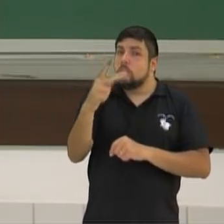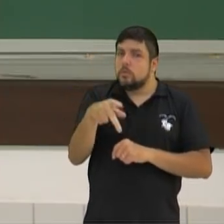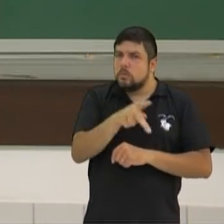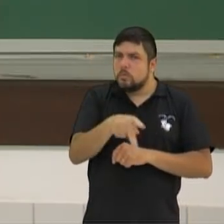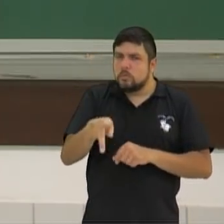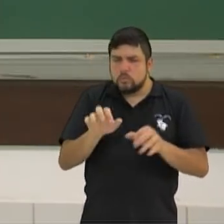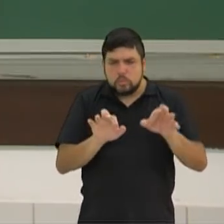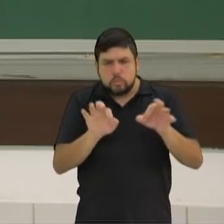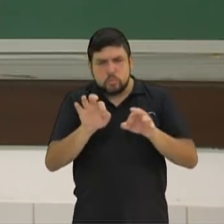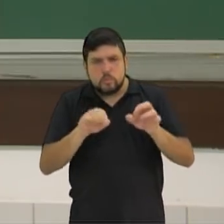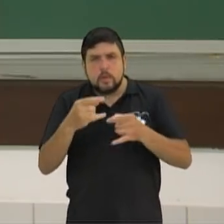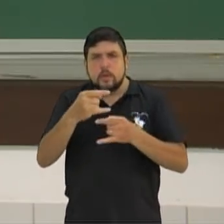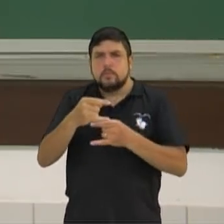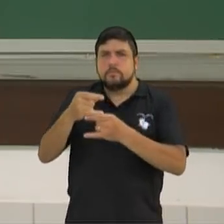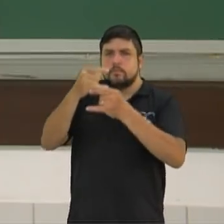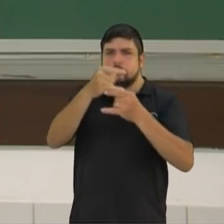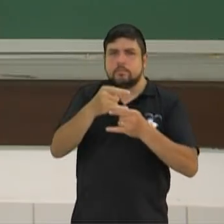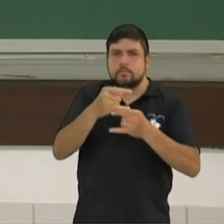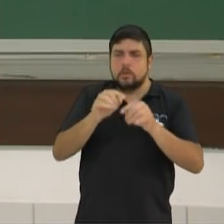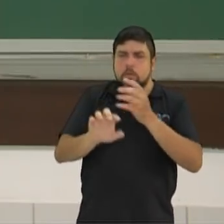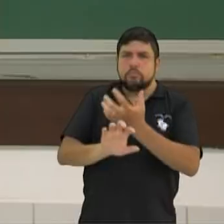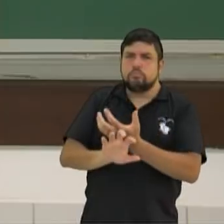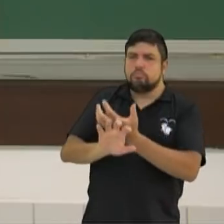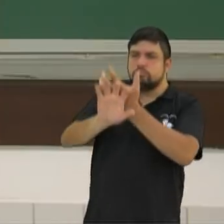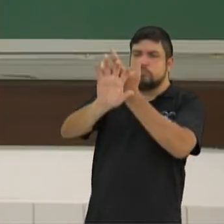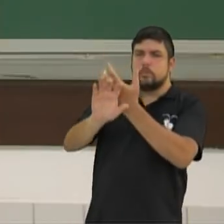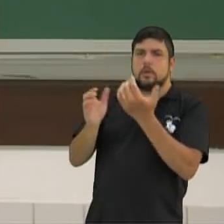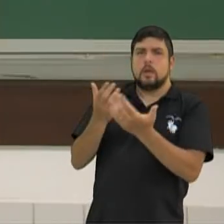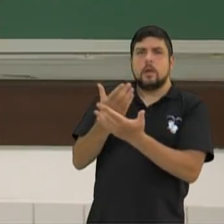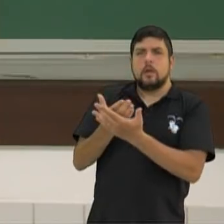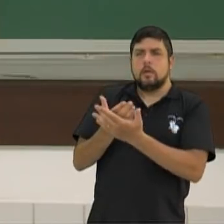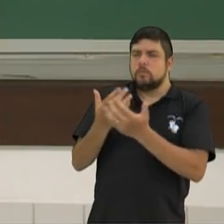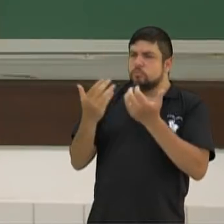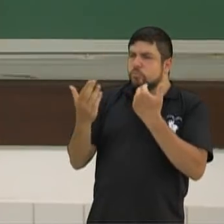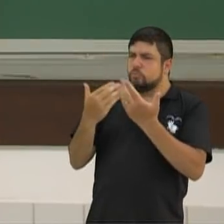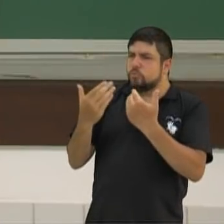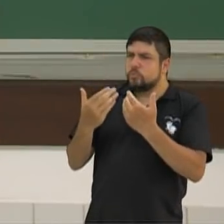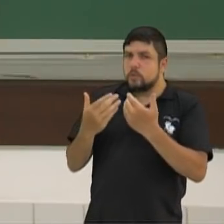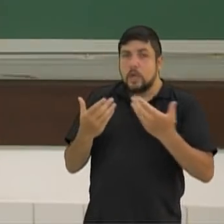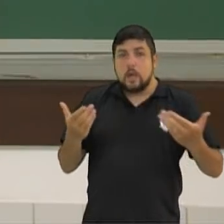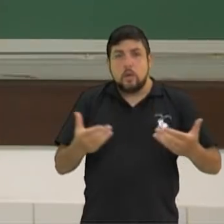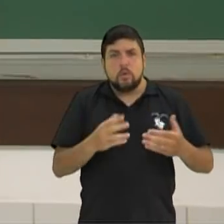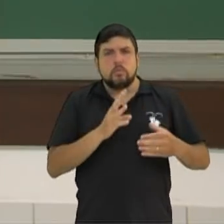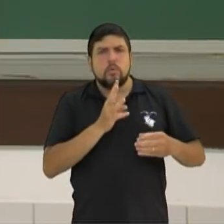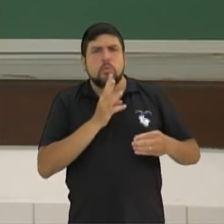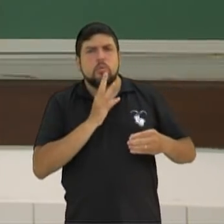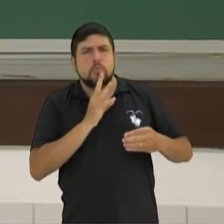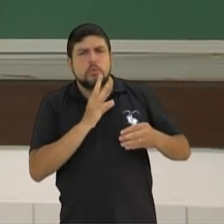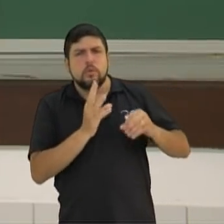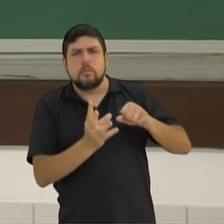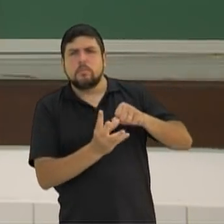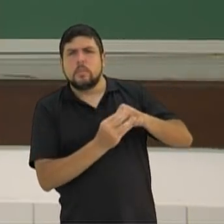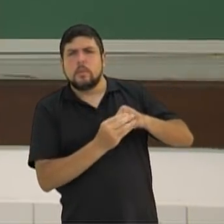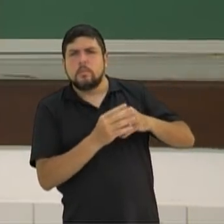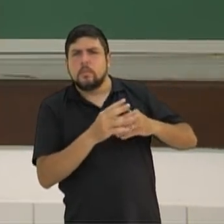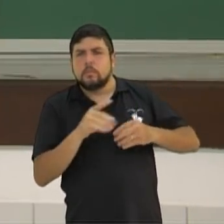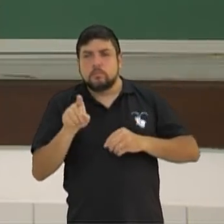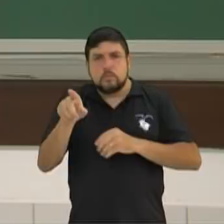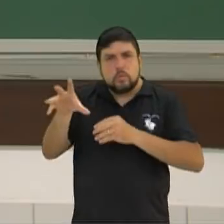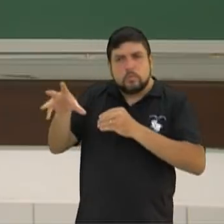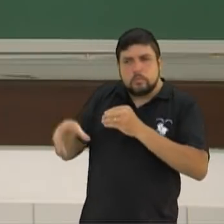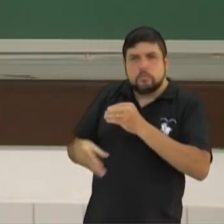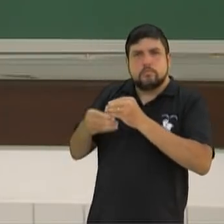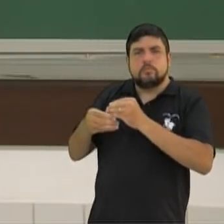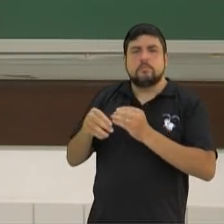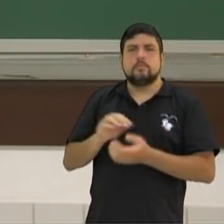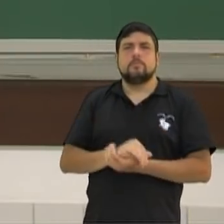seu professor, né? Ele vai completar ainda mais o conhecimento que a gente trata aqui na nossa aula, ok?